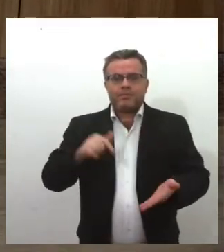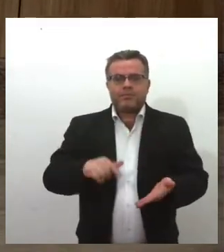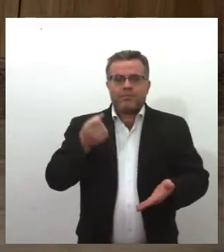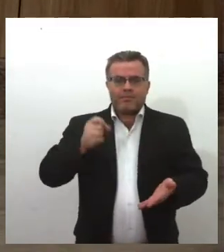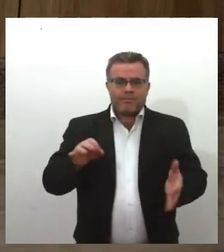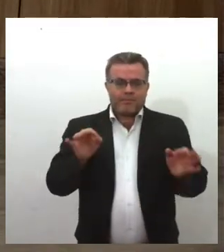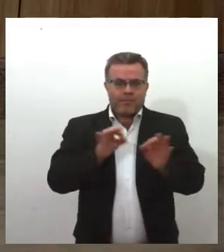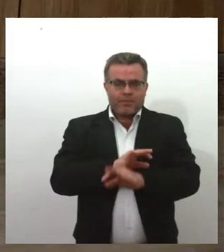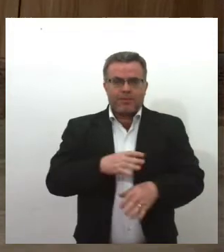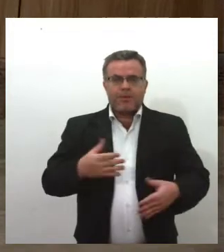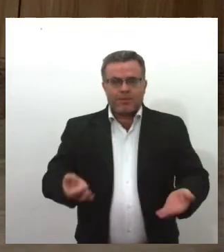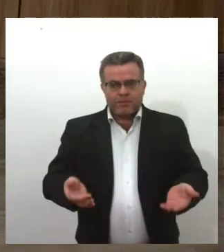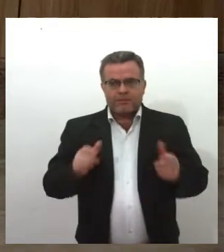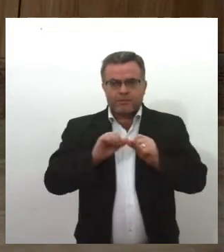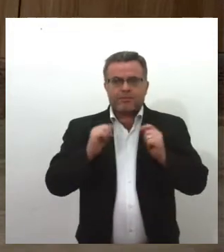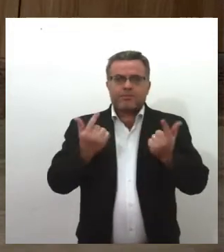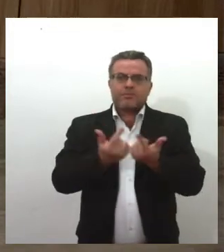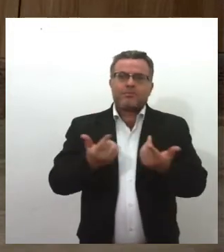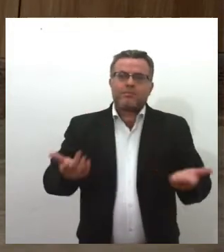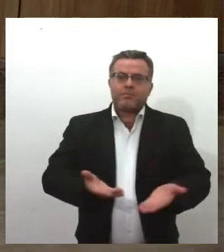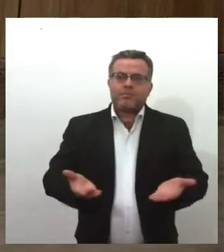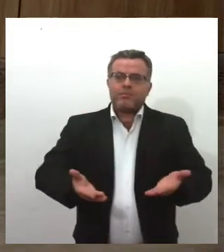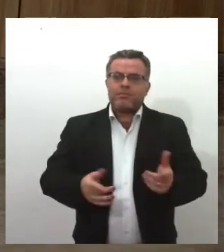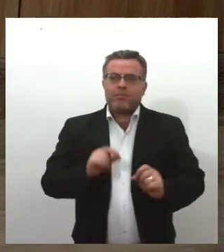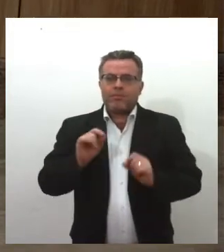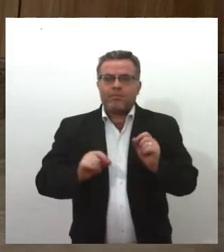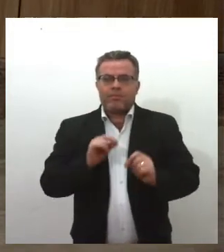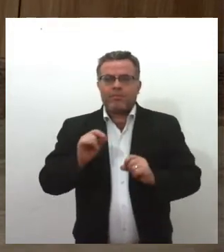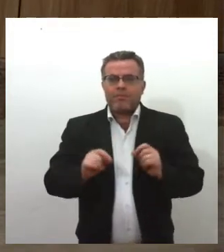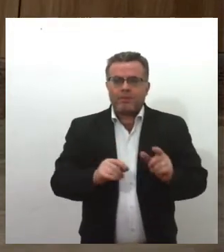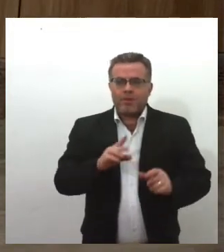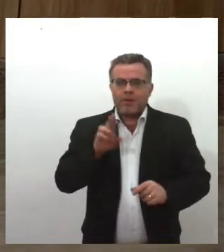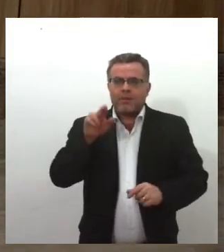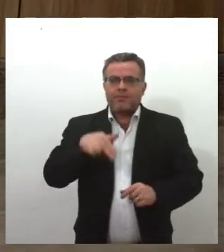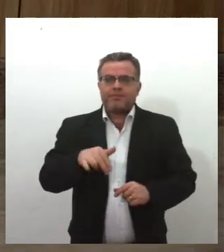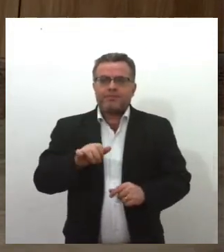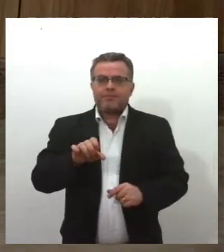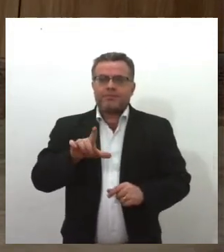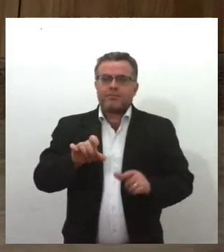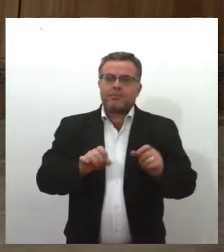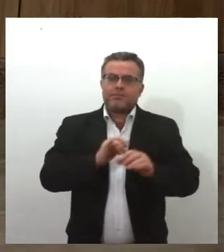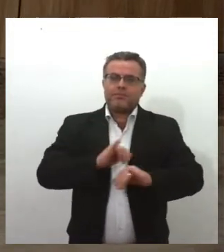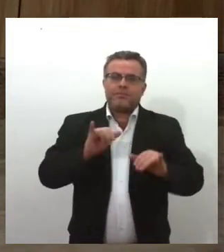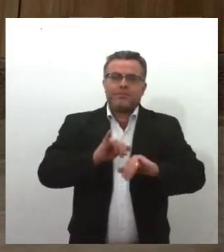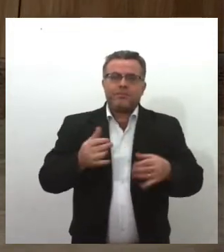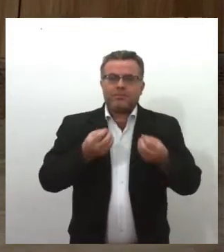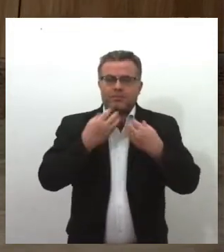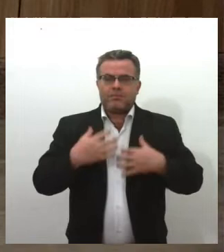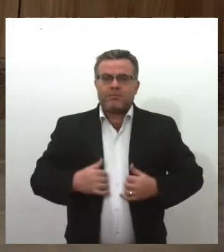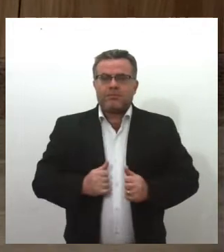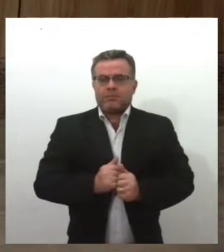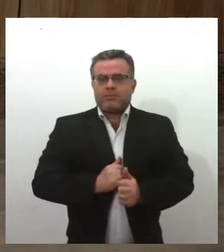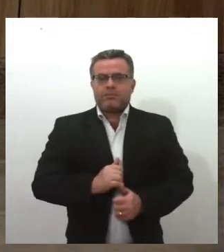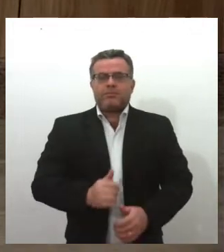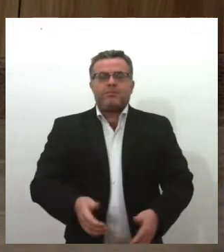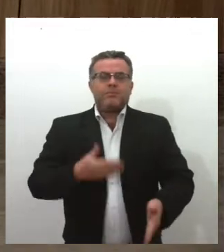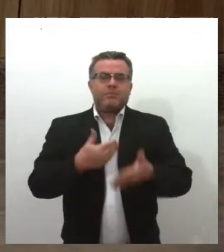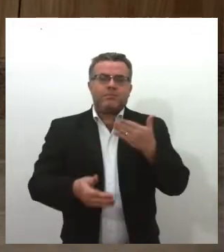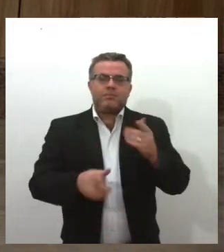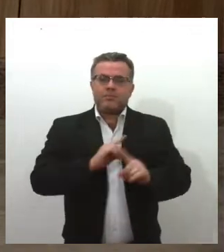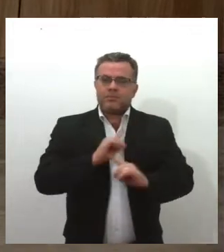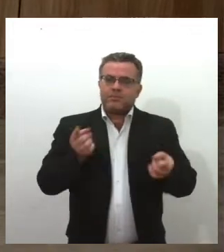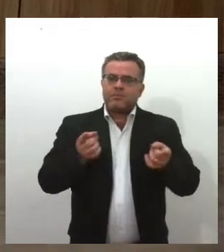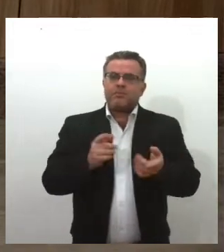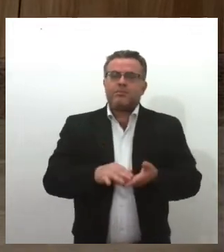Casa Legislativa, né? E com essa novidade boa aí, né? O pessoal na Unali trazendo as informações para a gente. Não dá para perder a programação. Verdade.